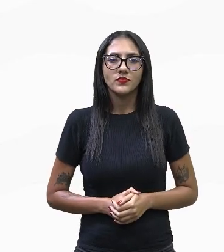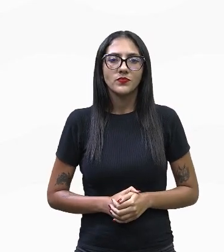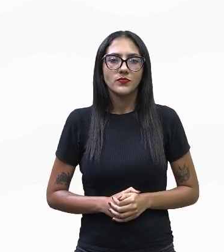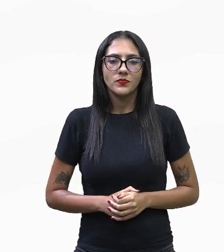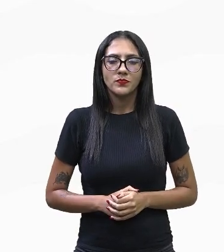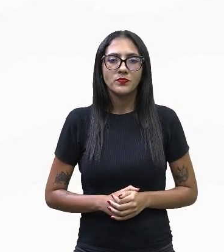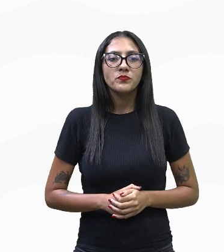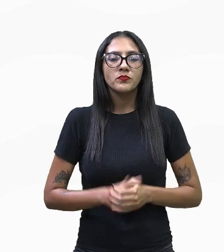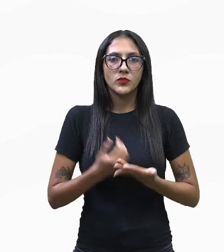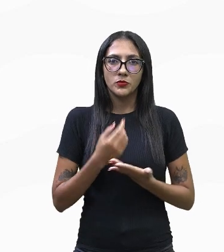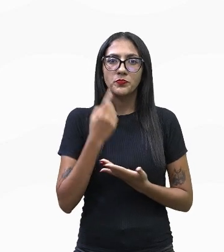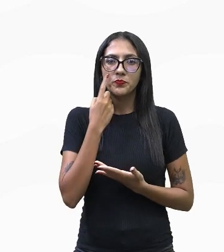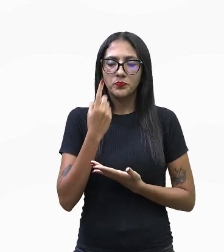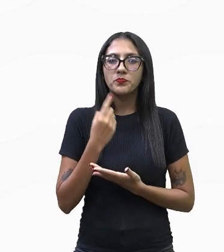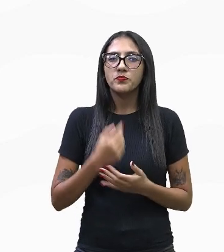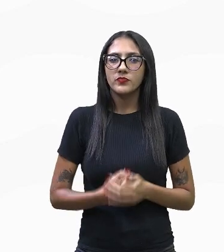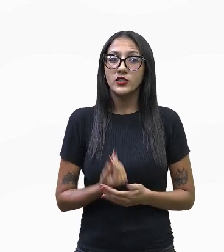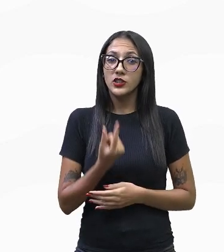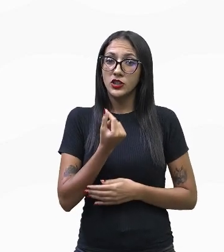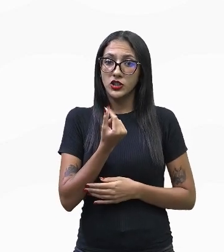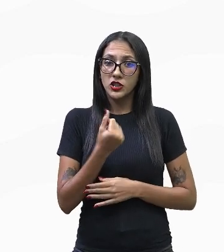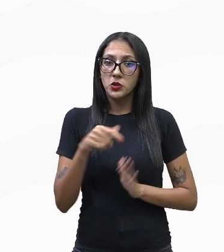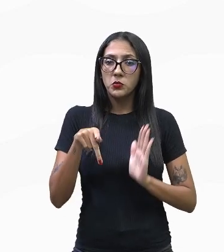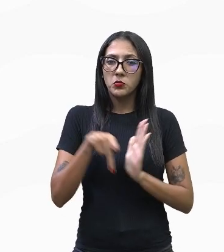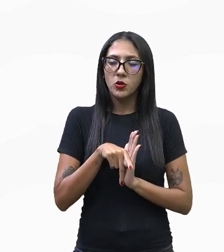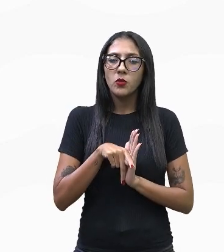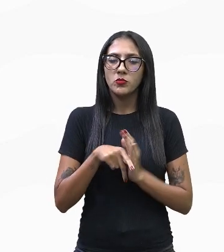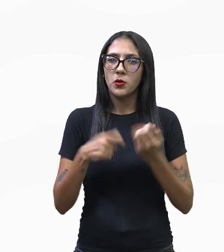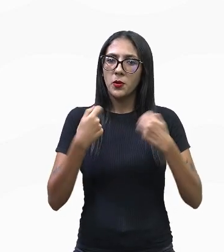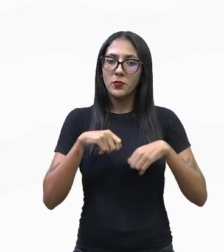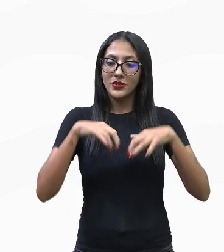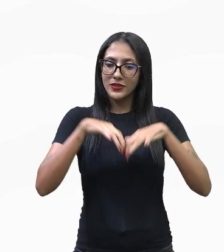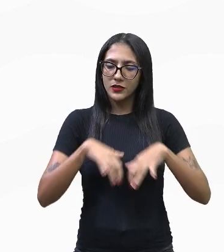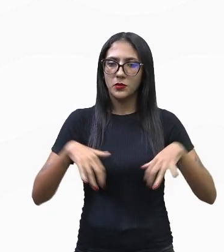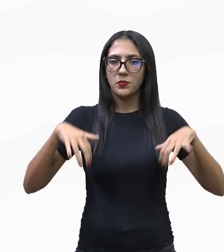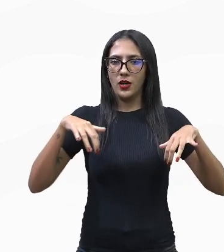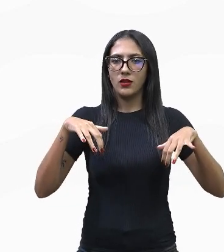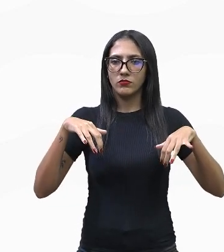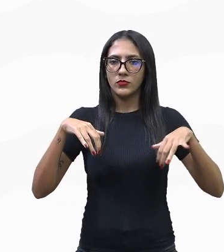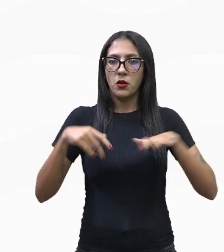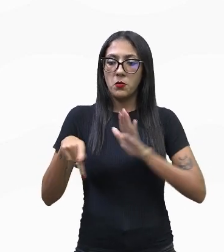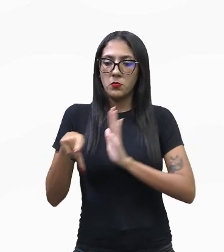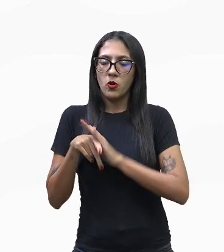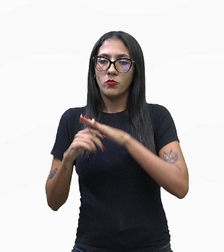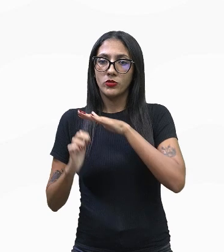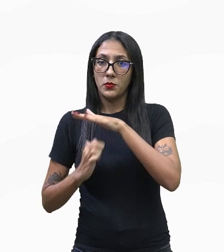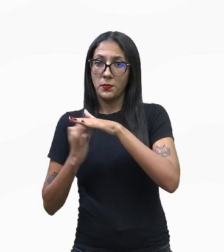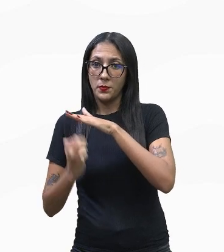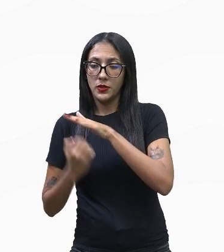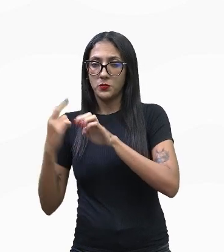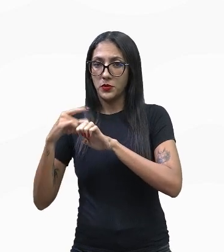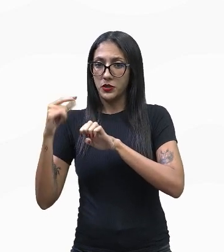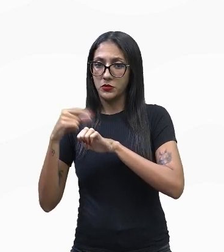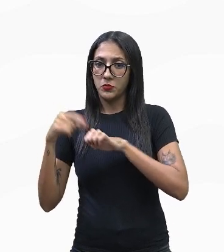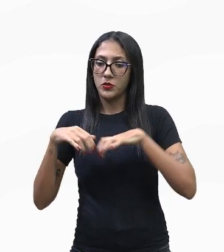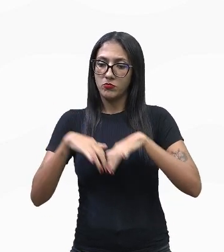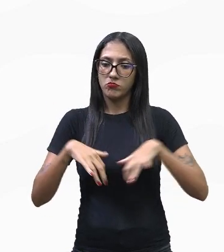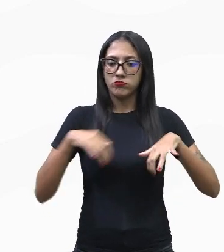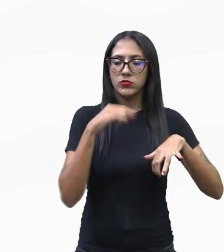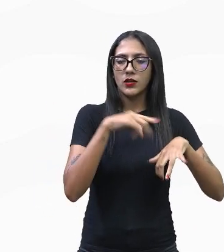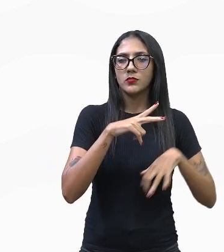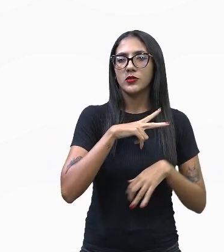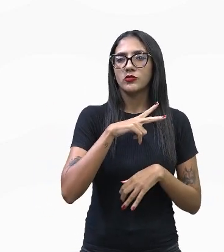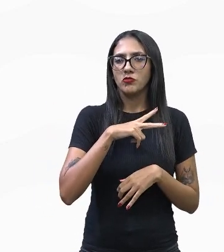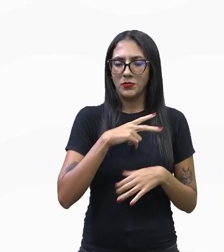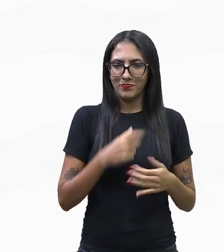Inicialmente, olha só, separe finanças pessoais e empresariais. Isso é muito importante. O que é da empresa e o que é seu. Misturar suas finanças